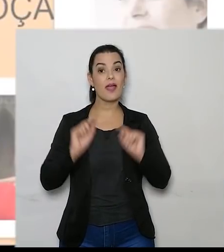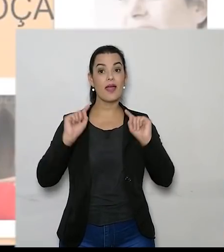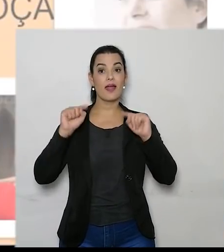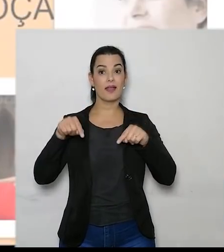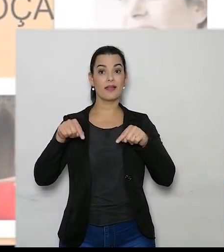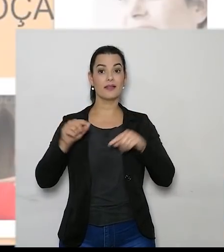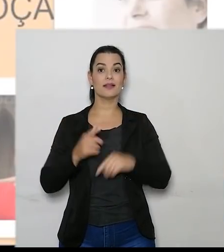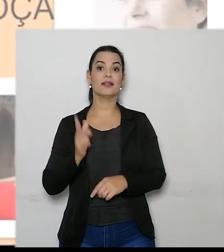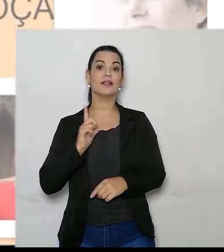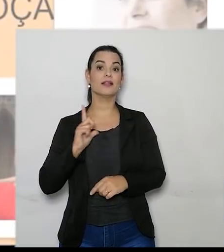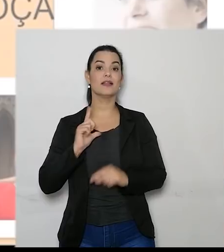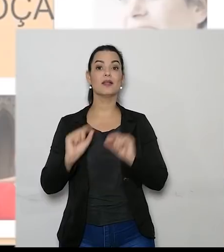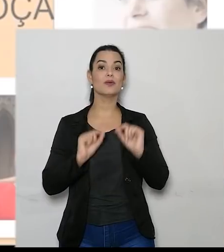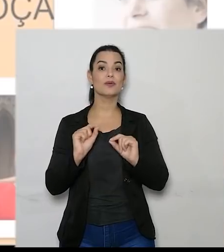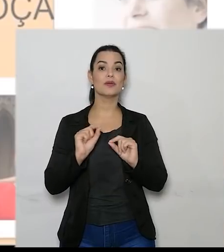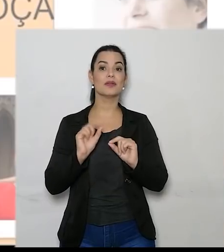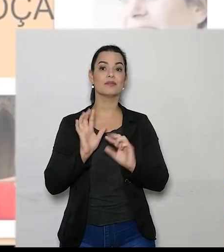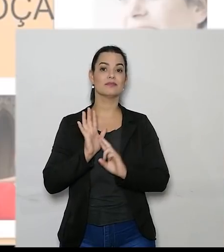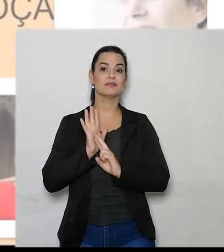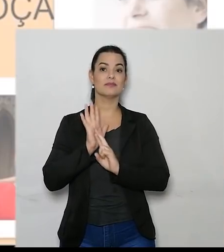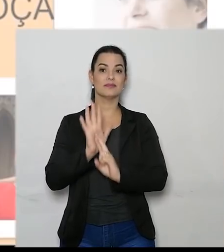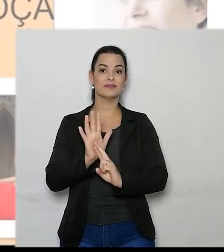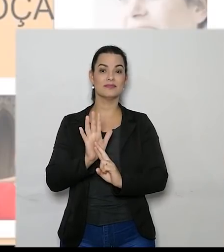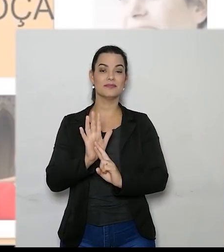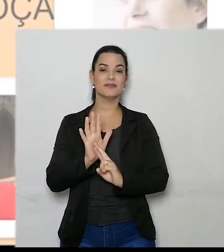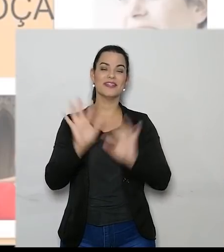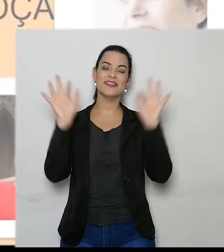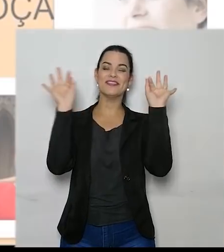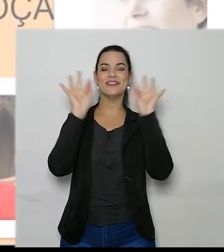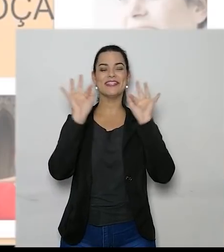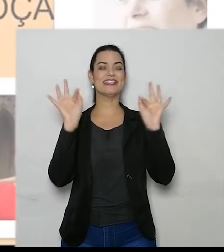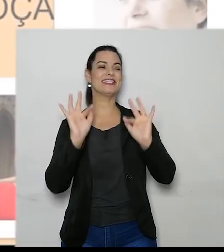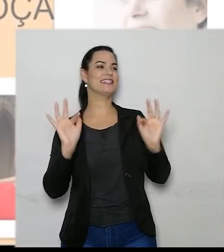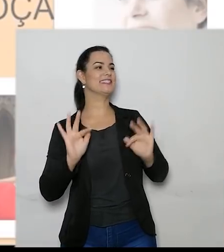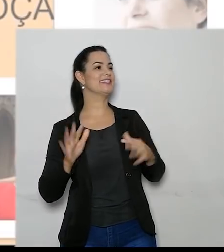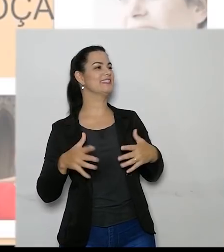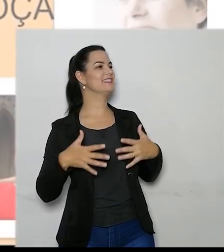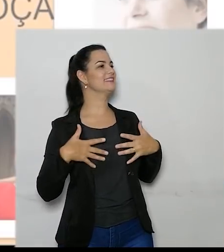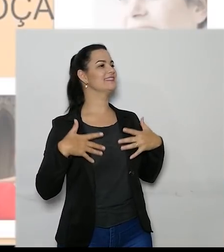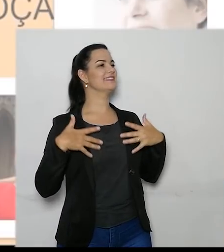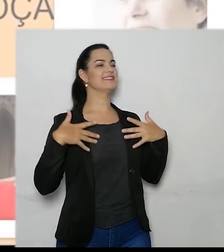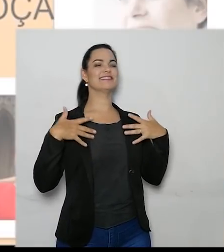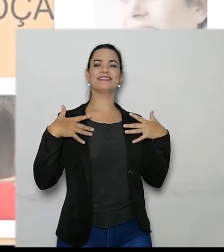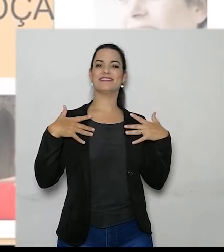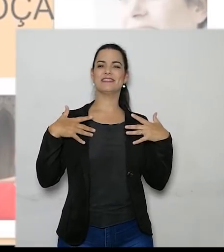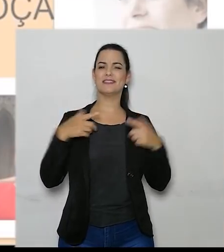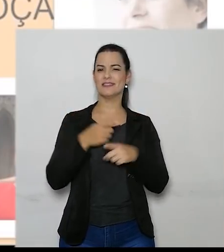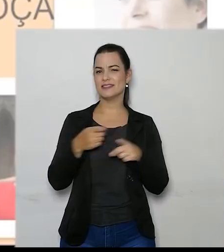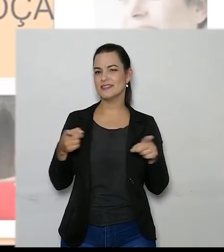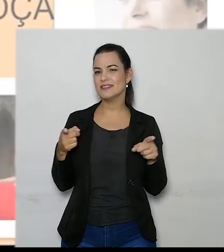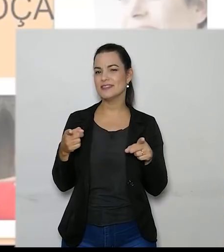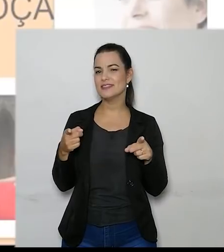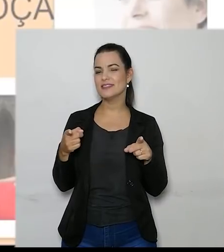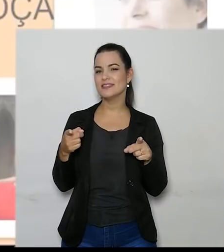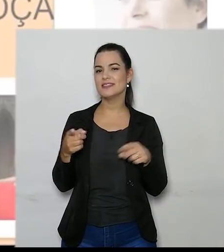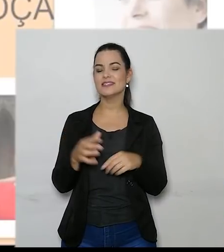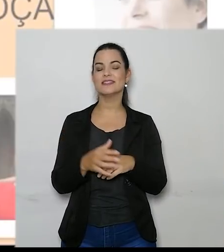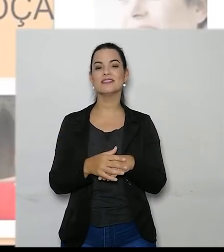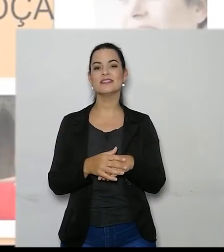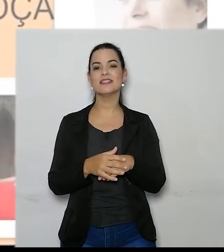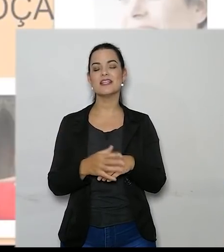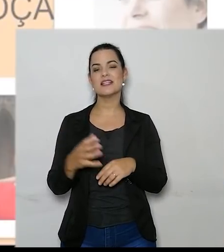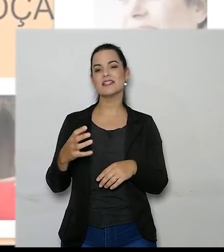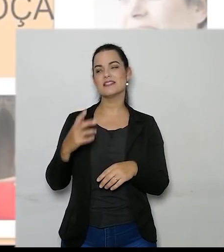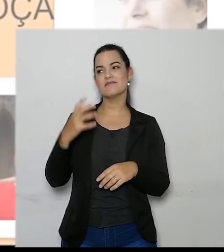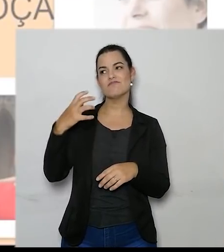Aqui nós temos a representação da felicidade. Vocês acham que a felicidade é